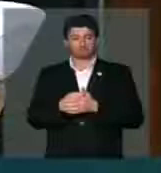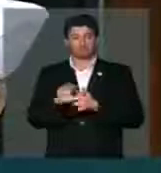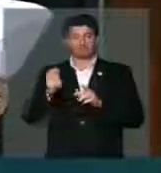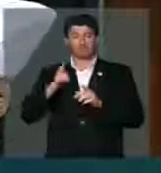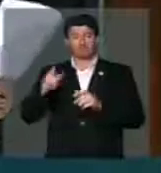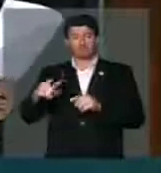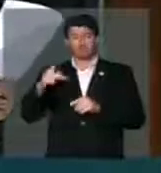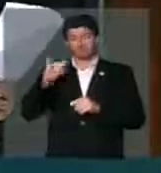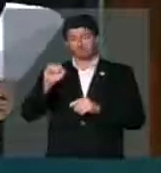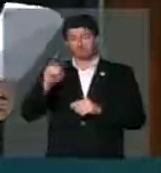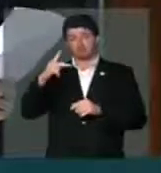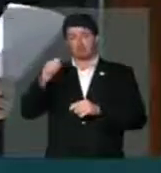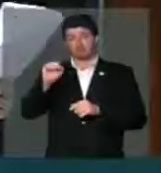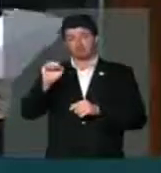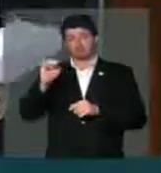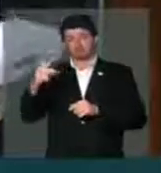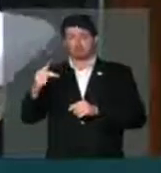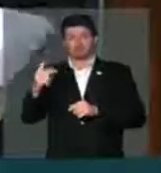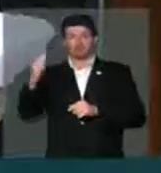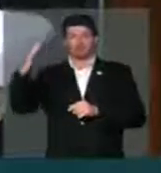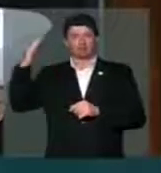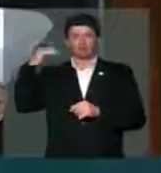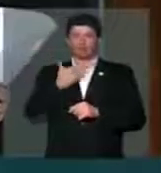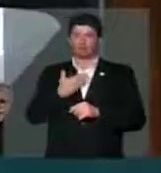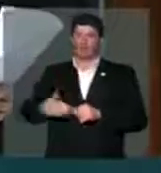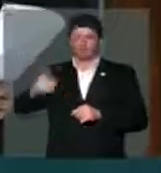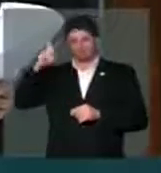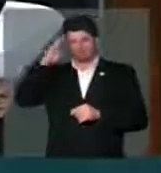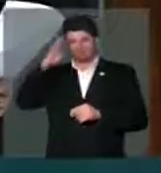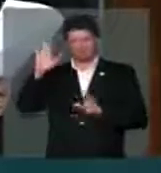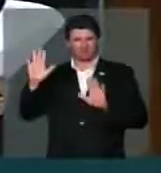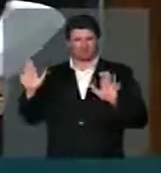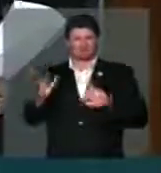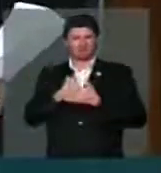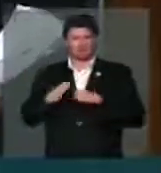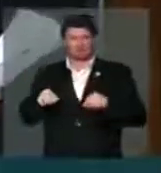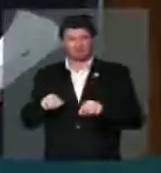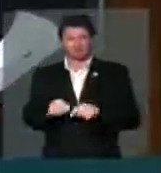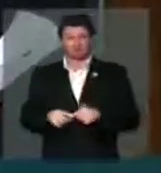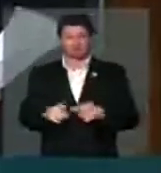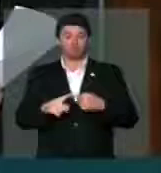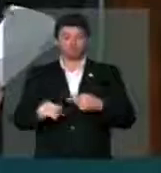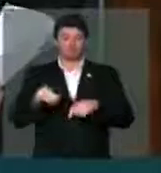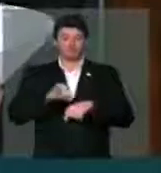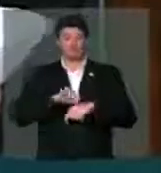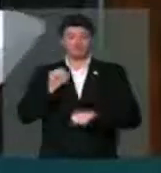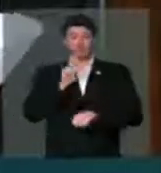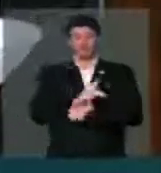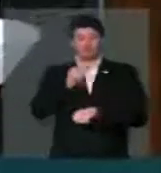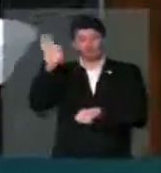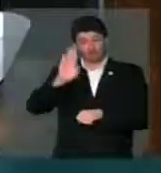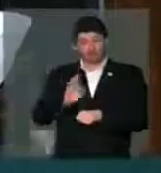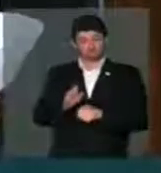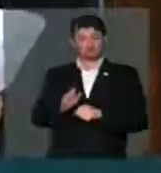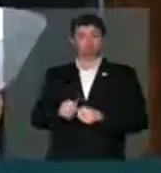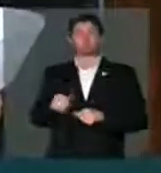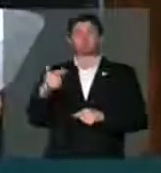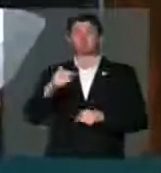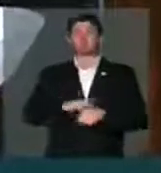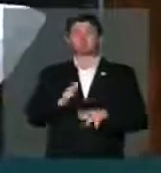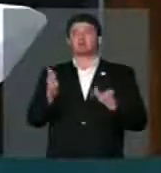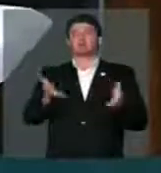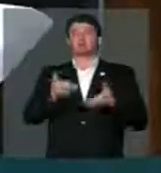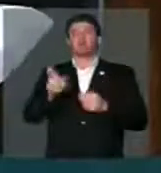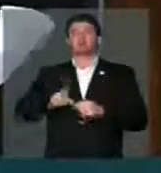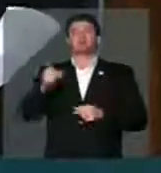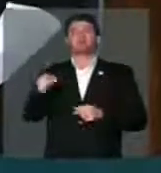do PIS/PASEP, coisa da época da ditadura, que com a descentralização da Previdência em nosso país, já não tem mais